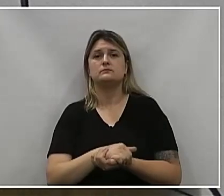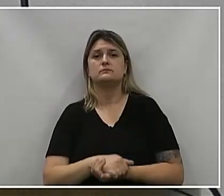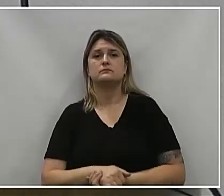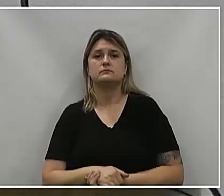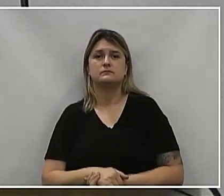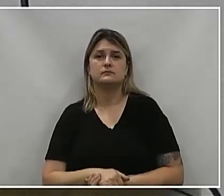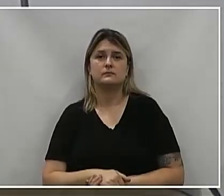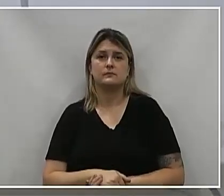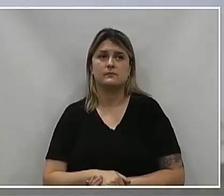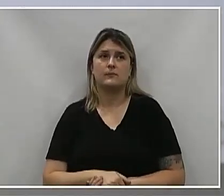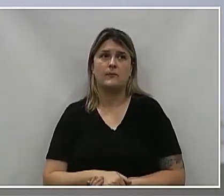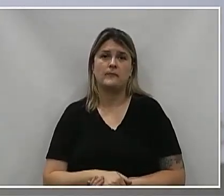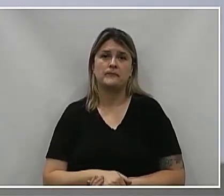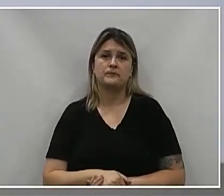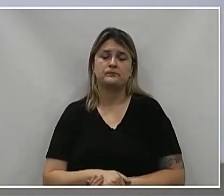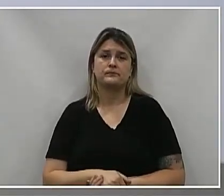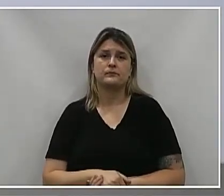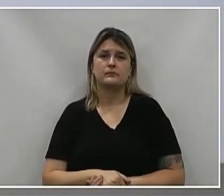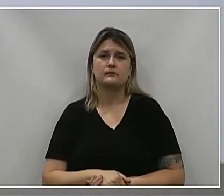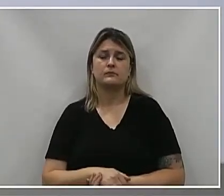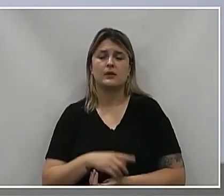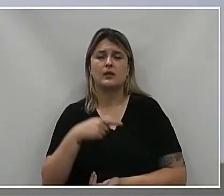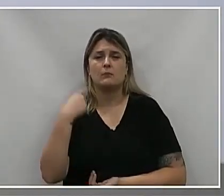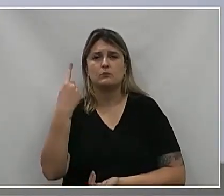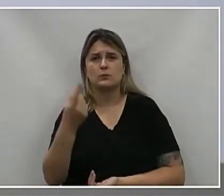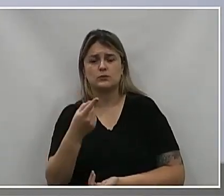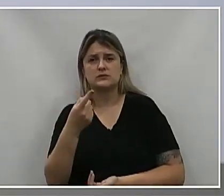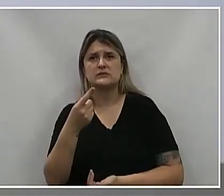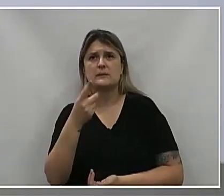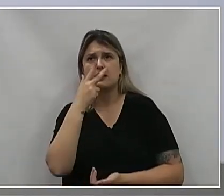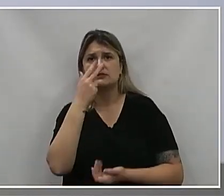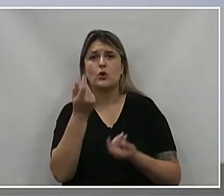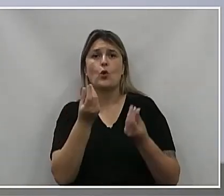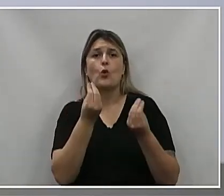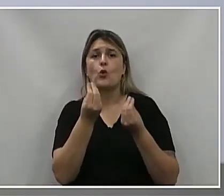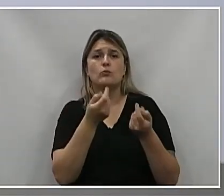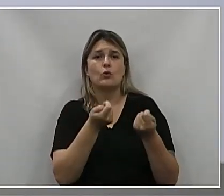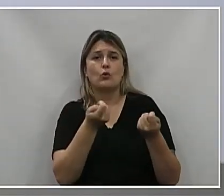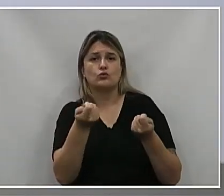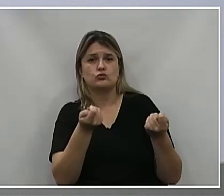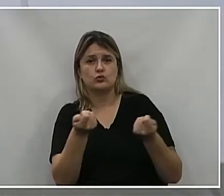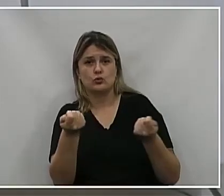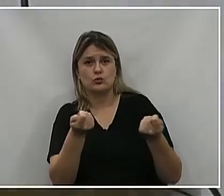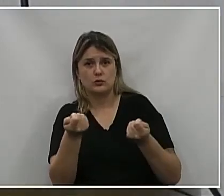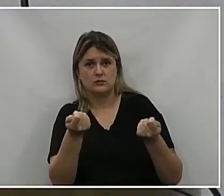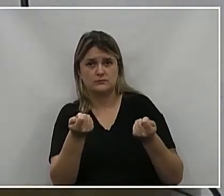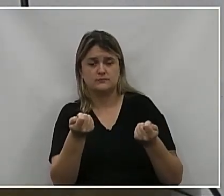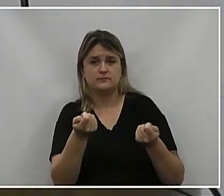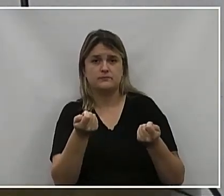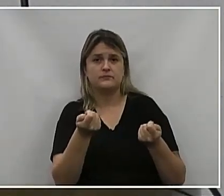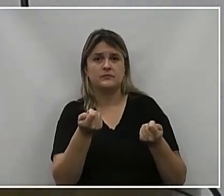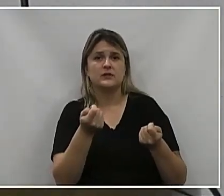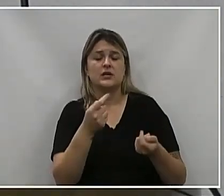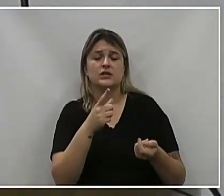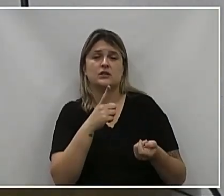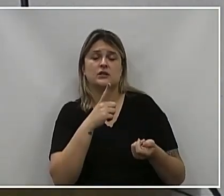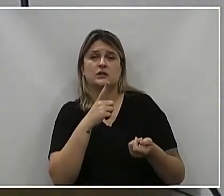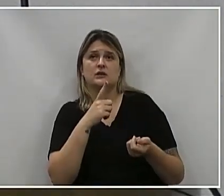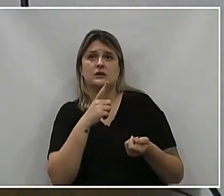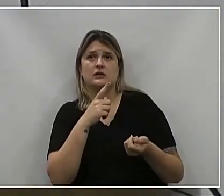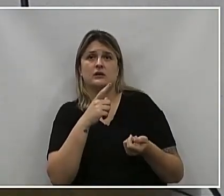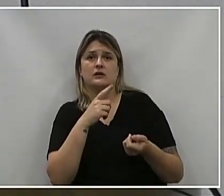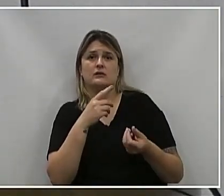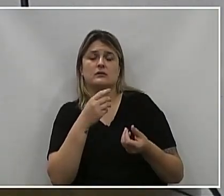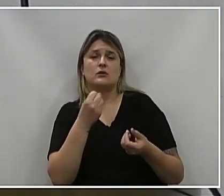pontos aí também, né? Na parte de gatilho de controle, né, a gente tinha também a parte de ensaios